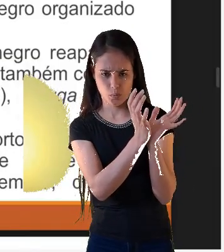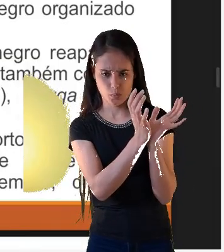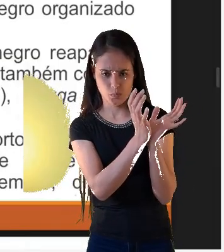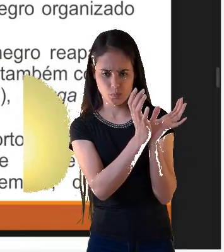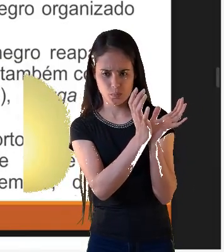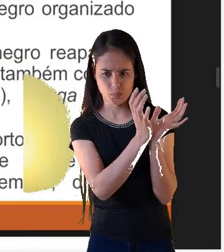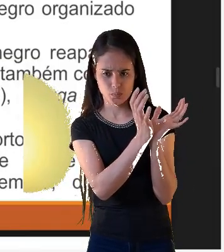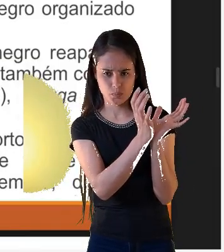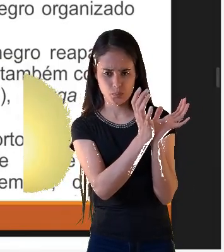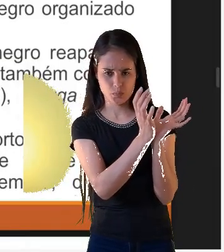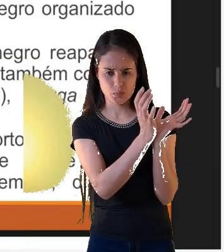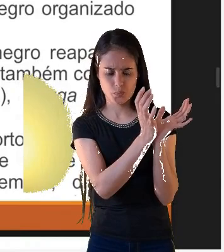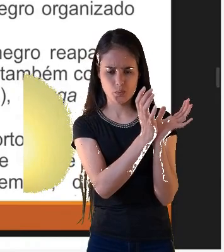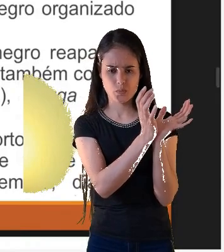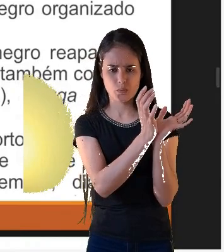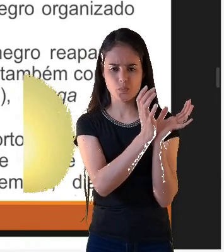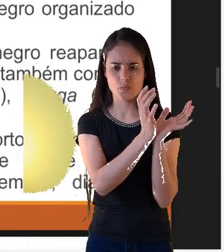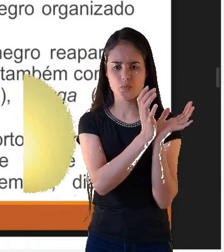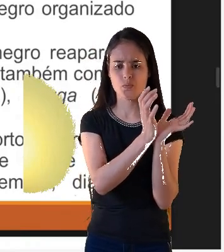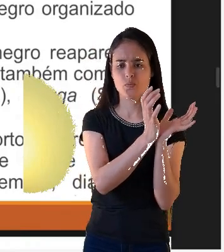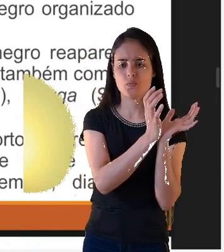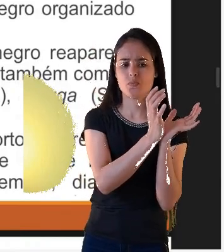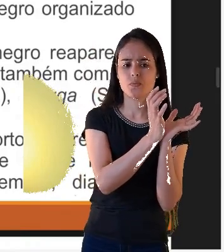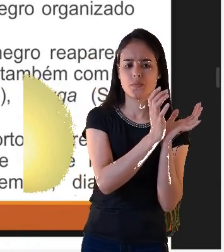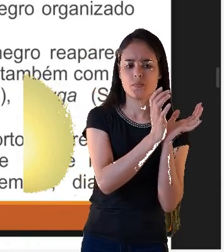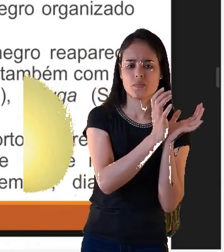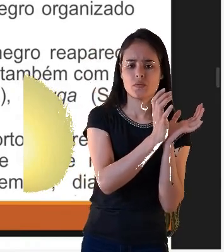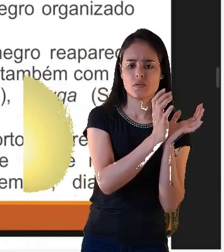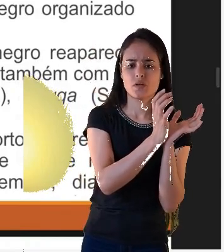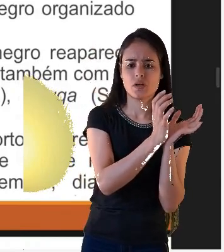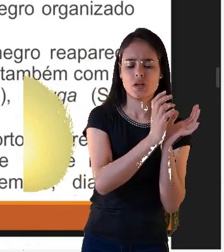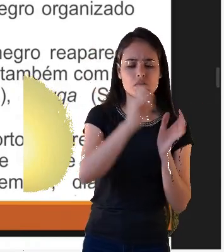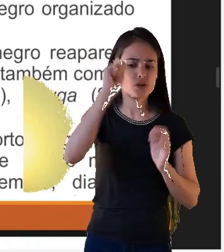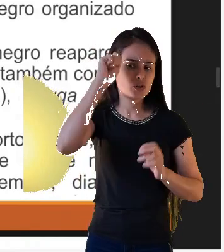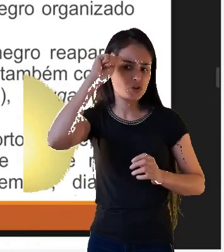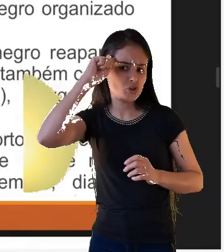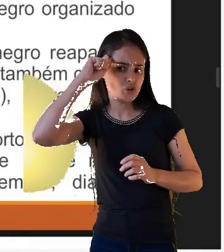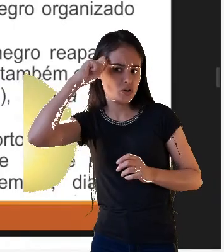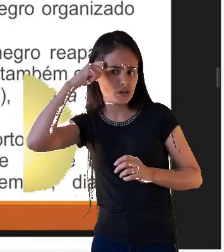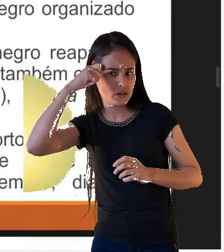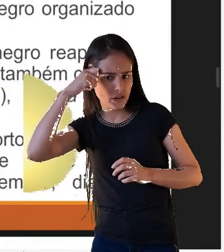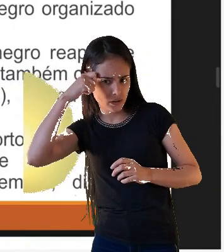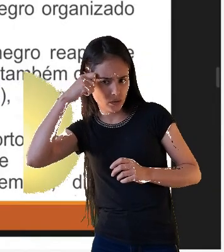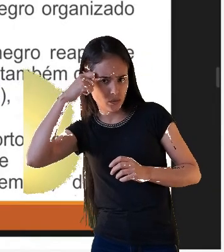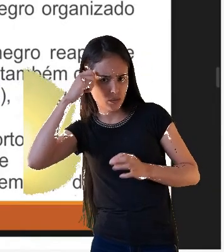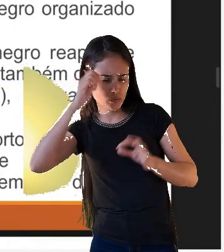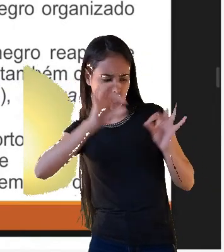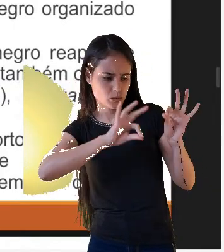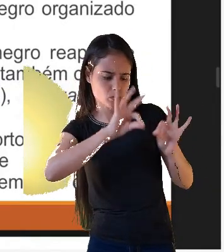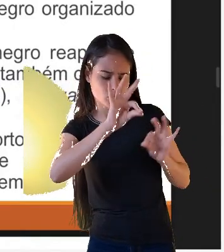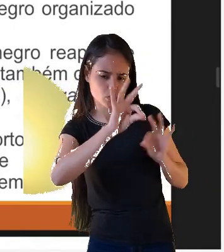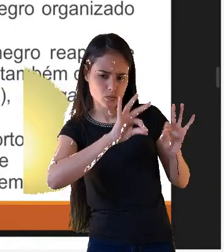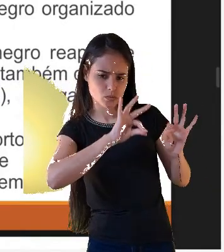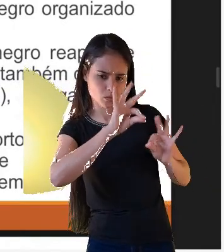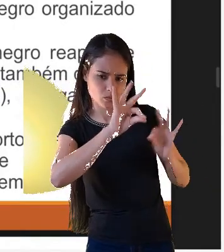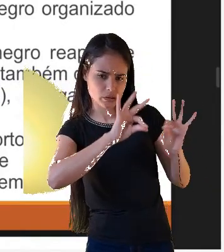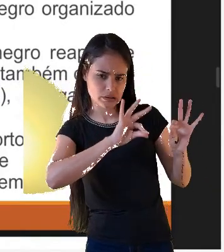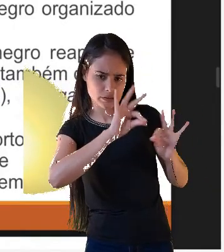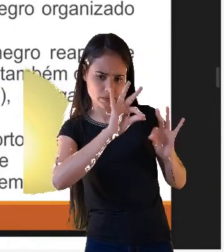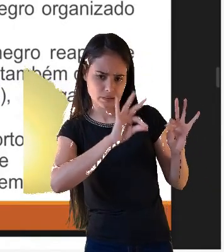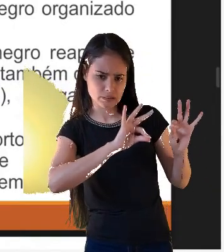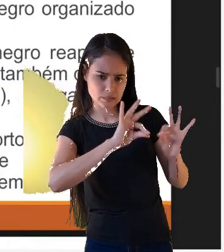ele desarticulou, né, toda a possibilidade de organização de forças negras, mas